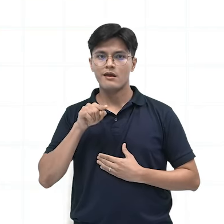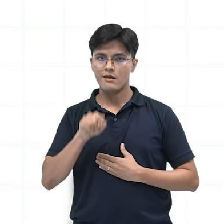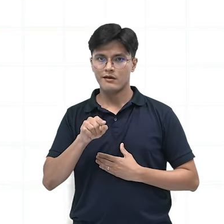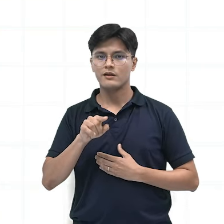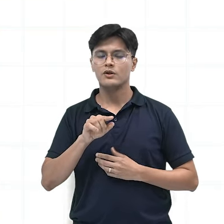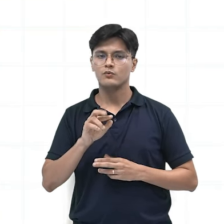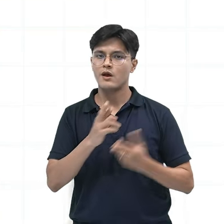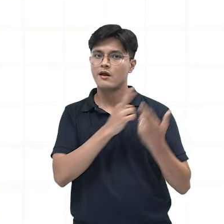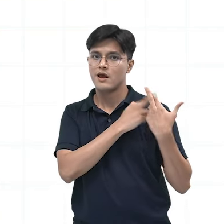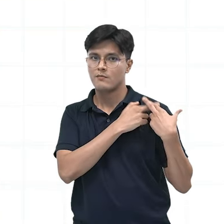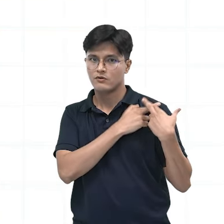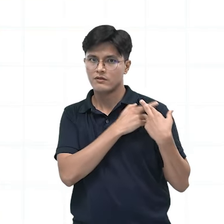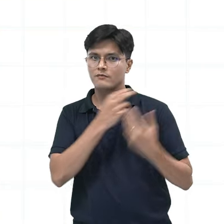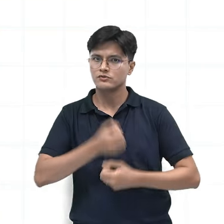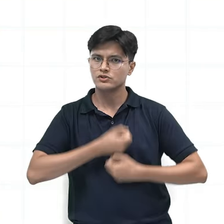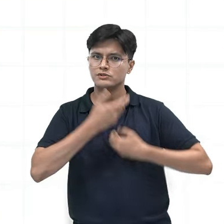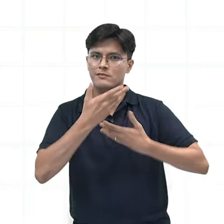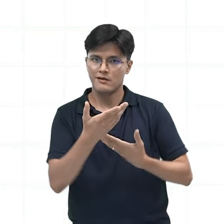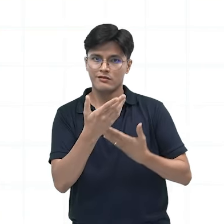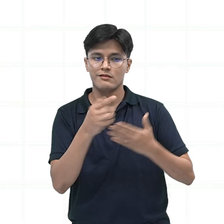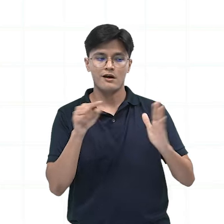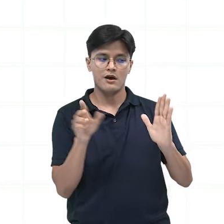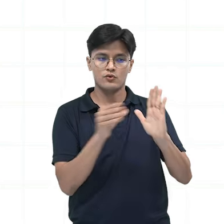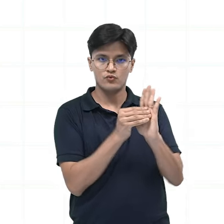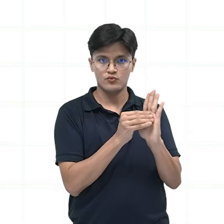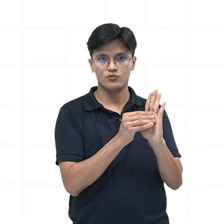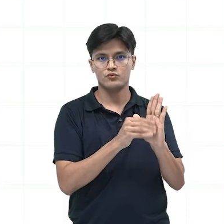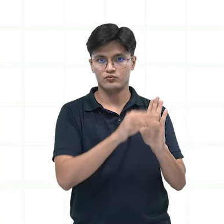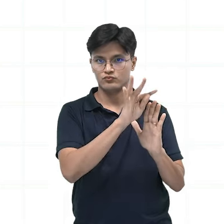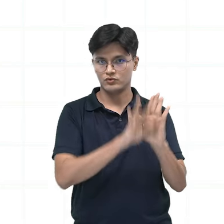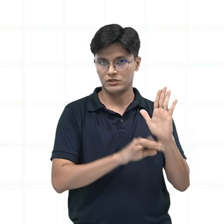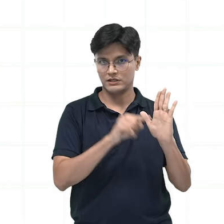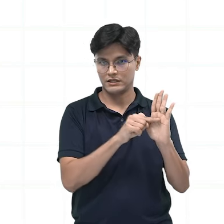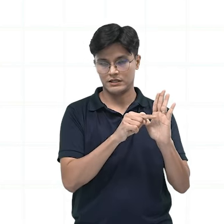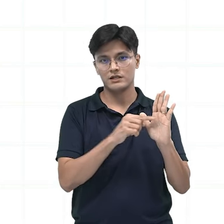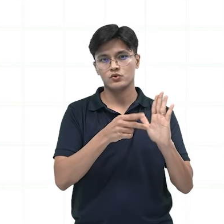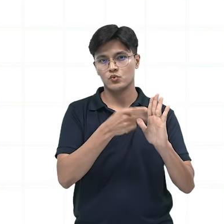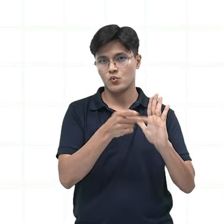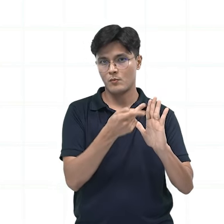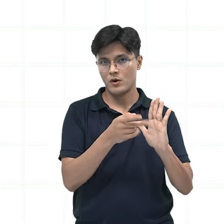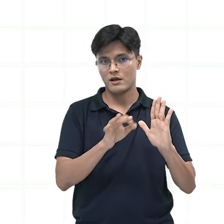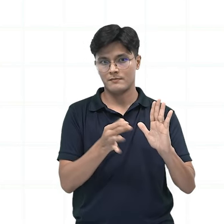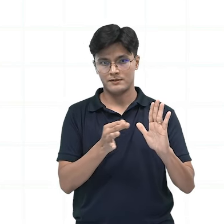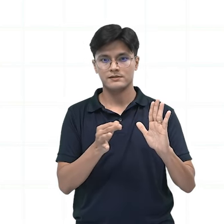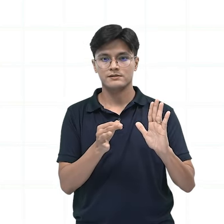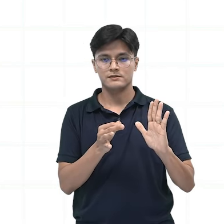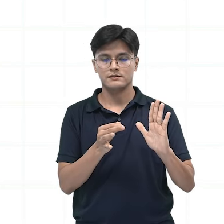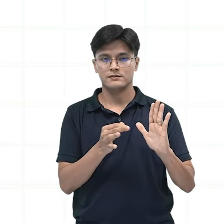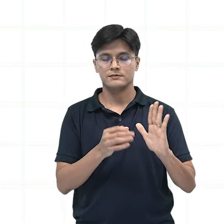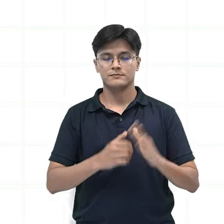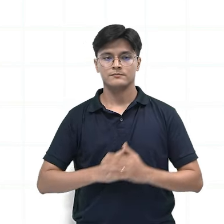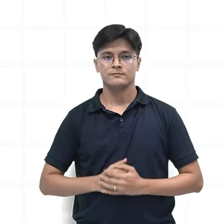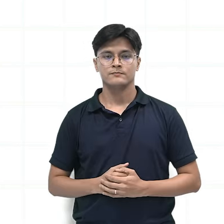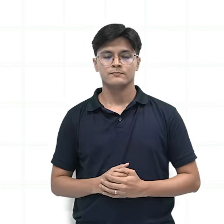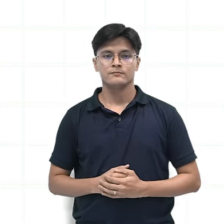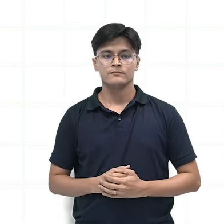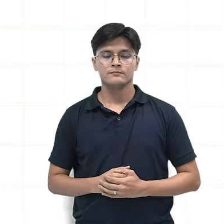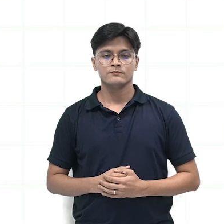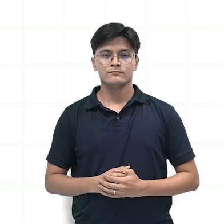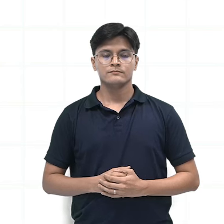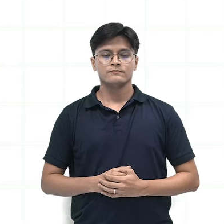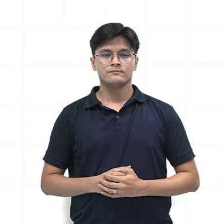é essa voz que expressa suas emoções, seus sentimentos aí no poema.